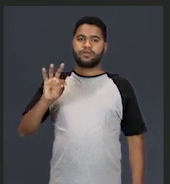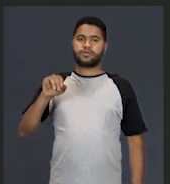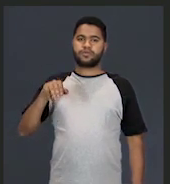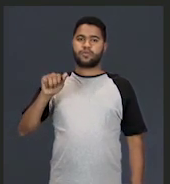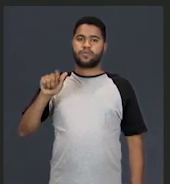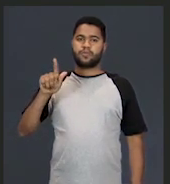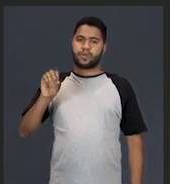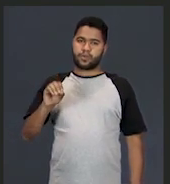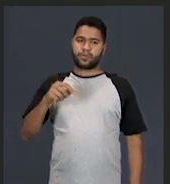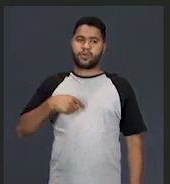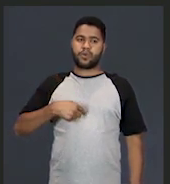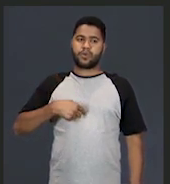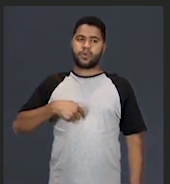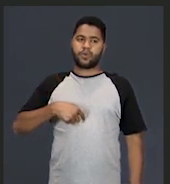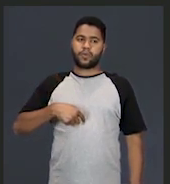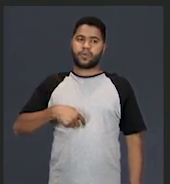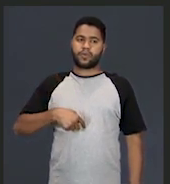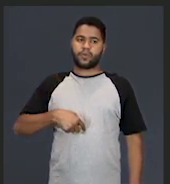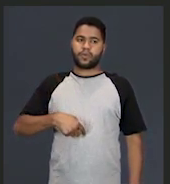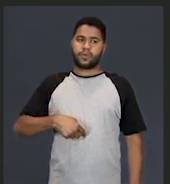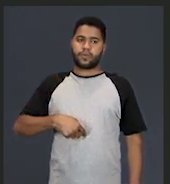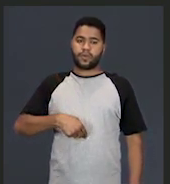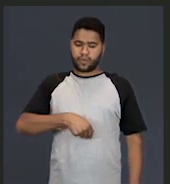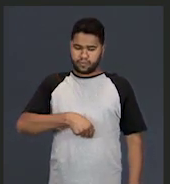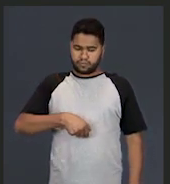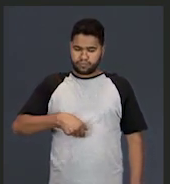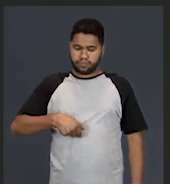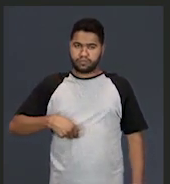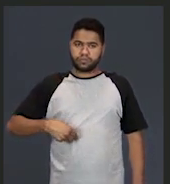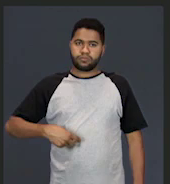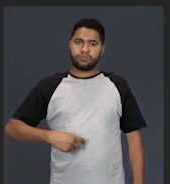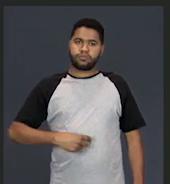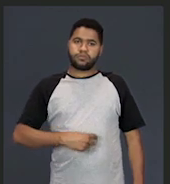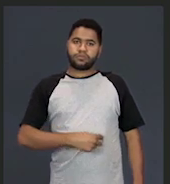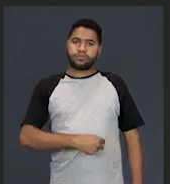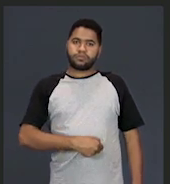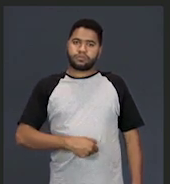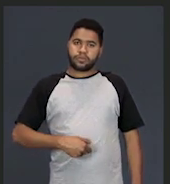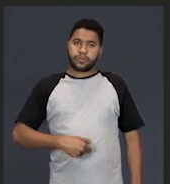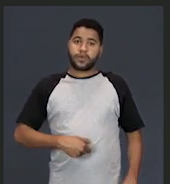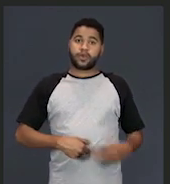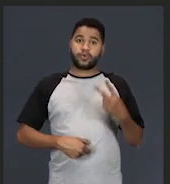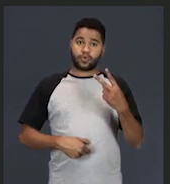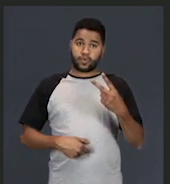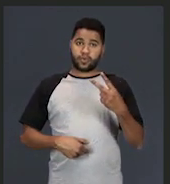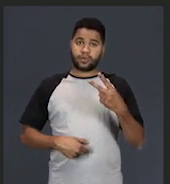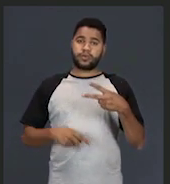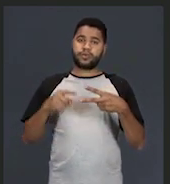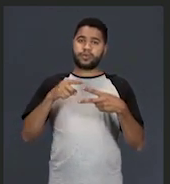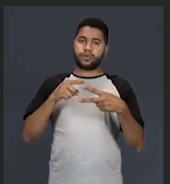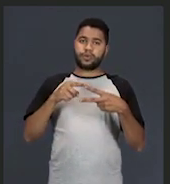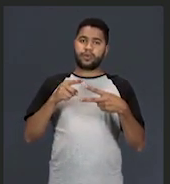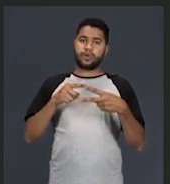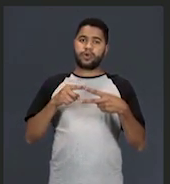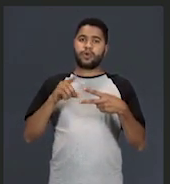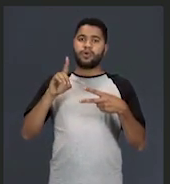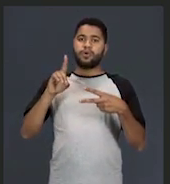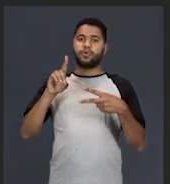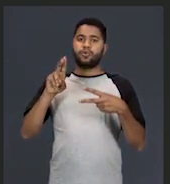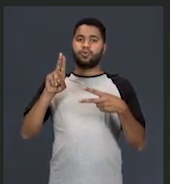estômago. Do estômago ele passa para o intestino, que é dividido em